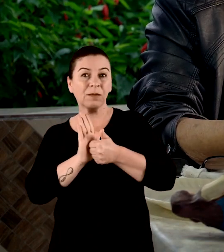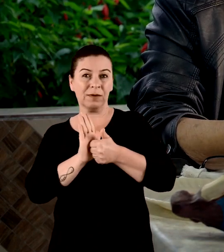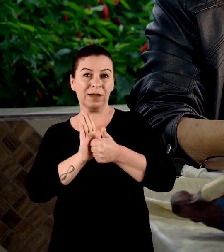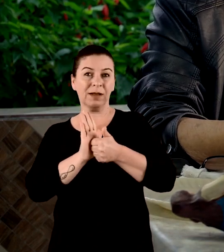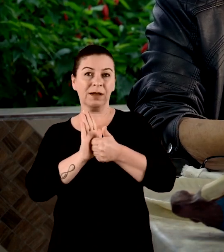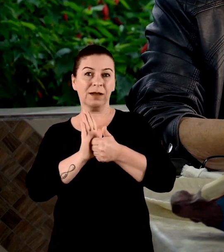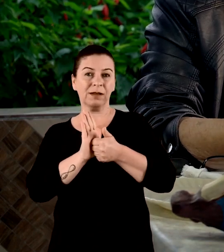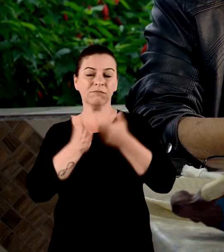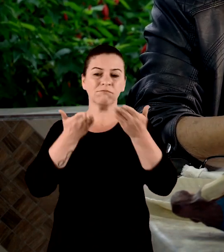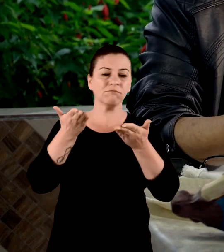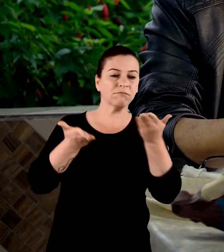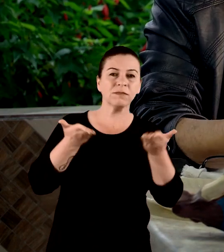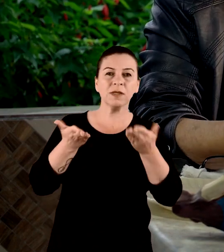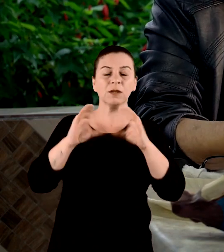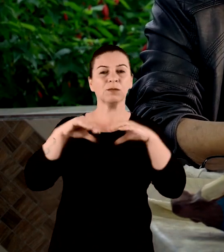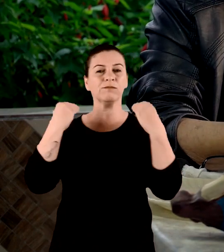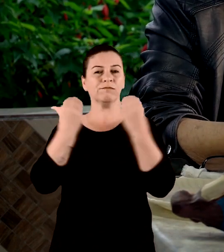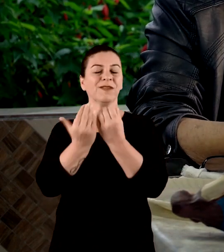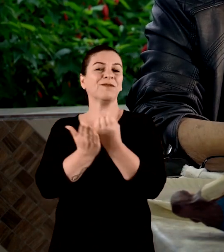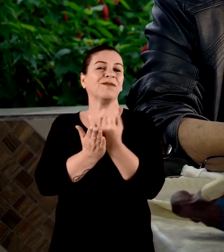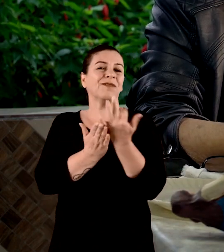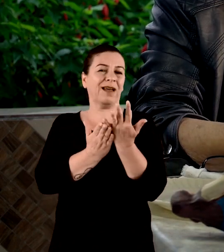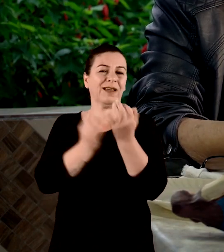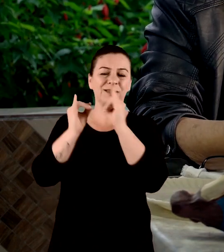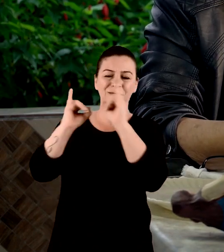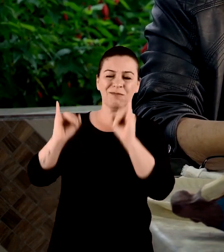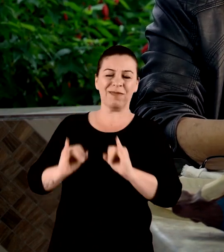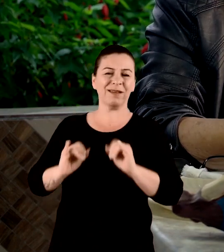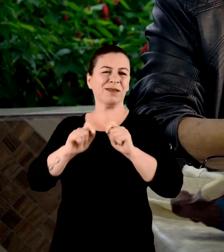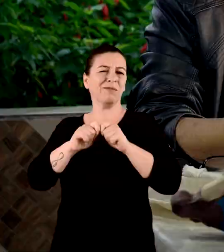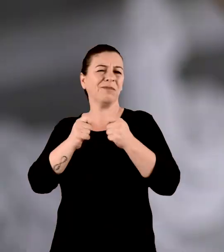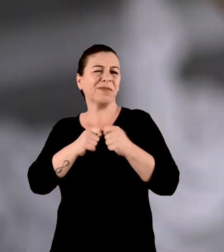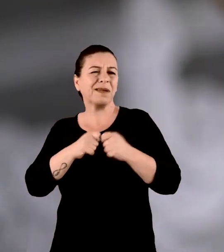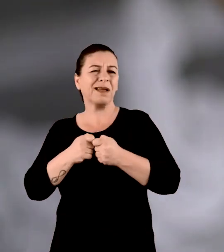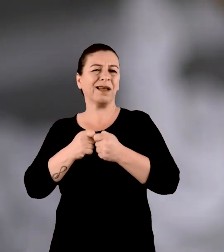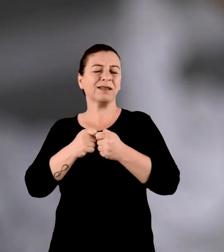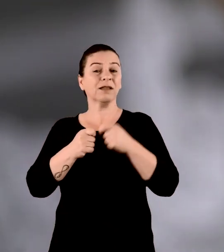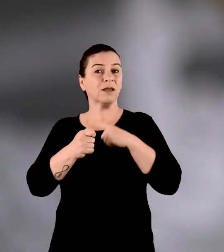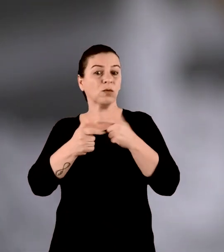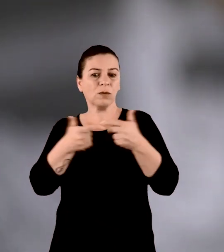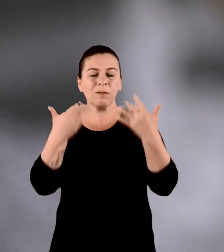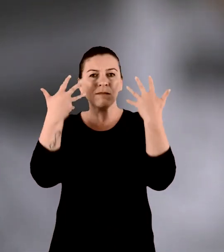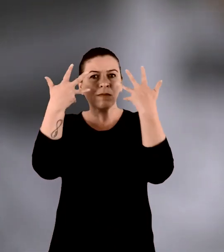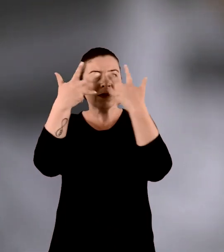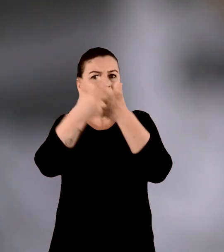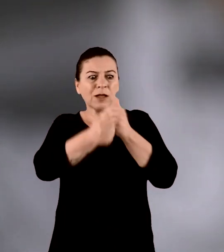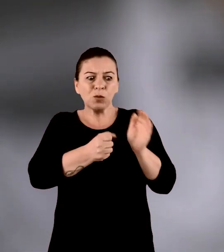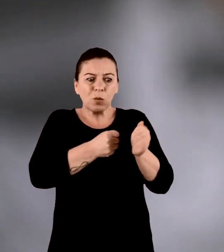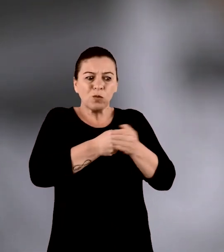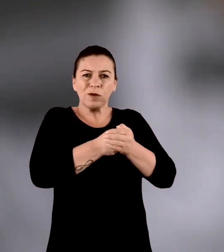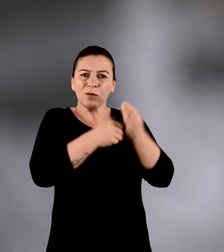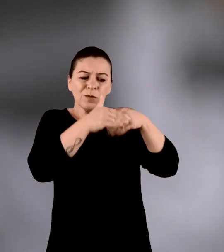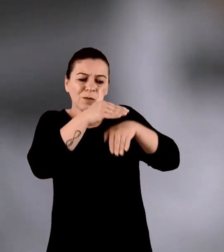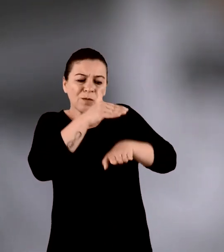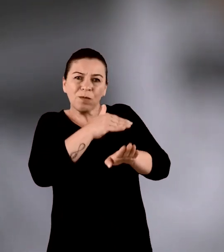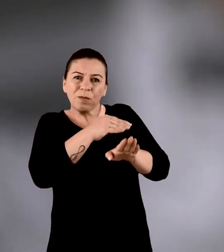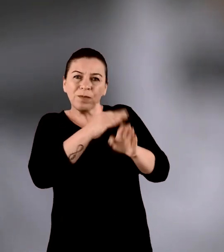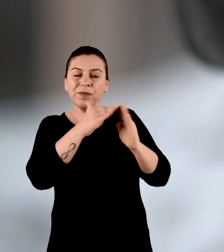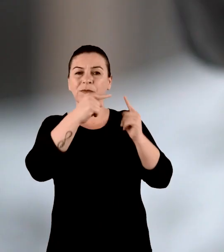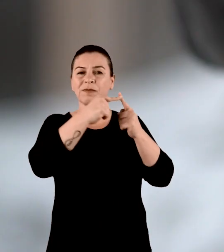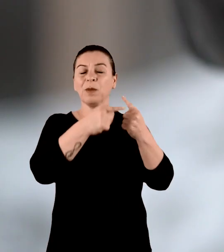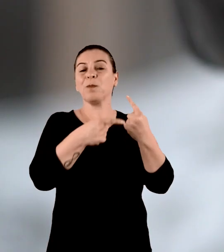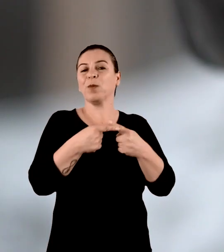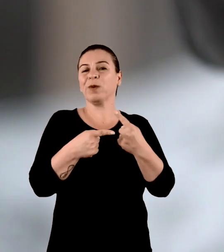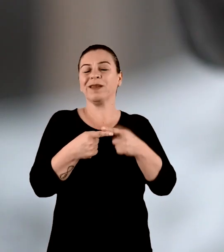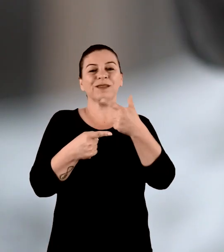Paranaguá, você vê, atendendo as comunidades lá, muitas peças quebradas, muitas peças bonitas que ficam escondidas